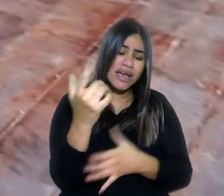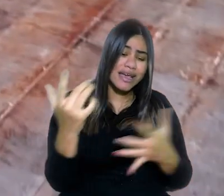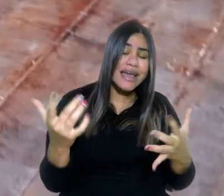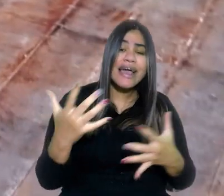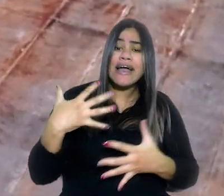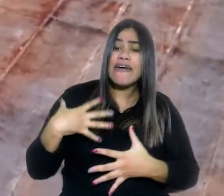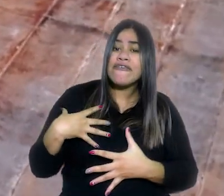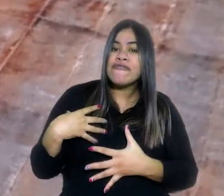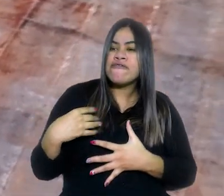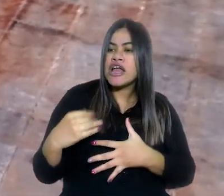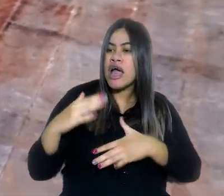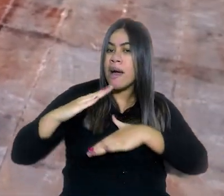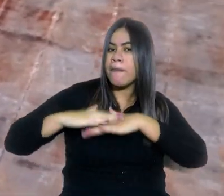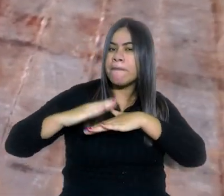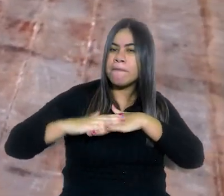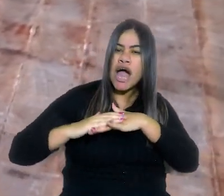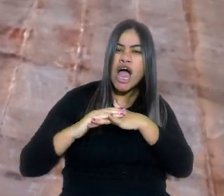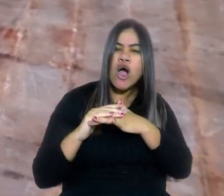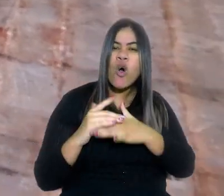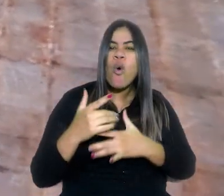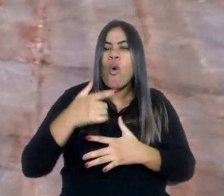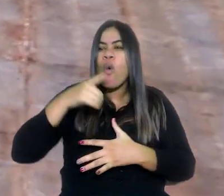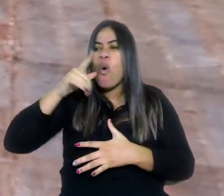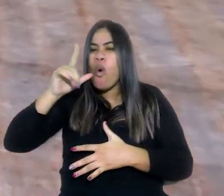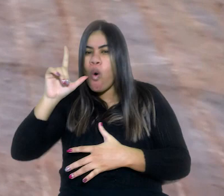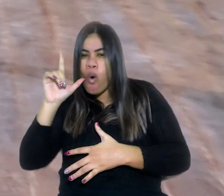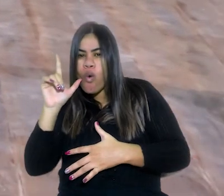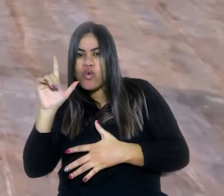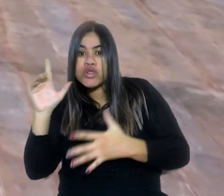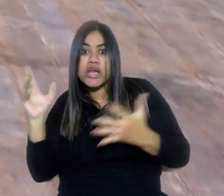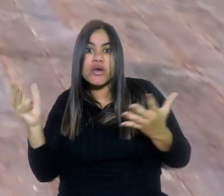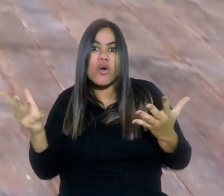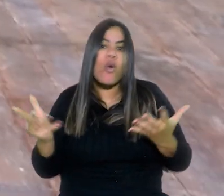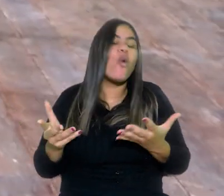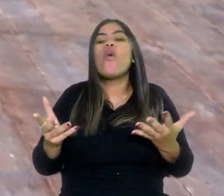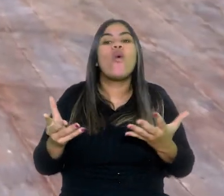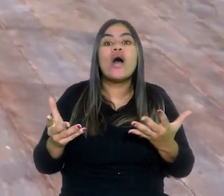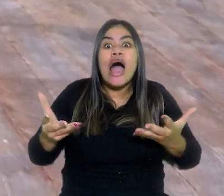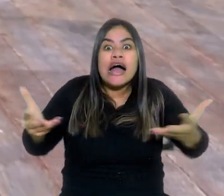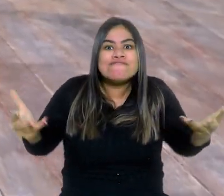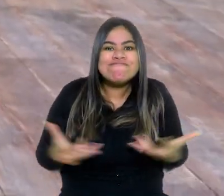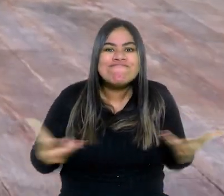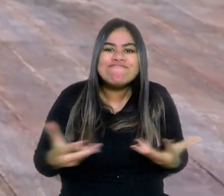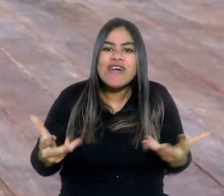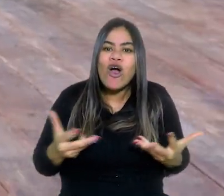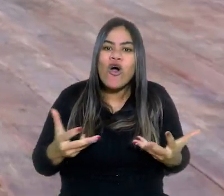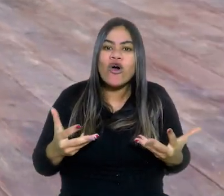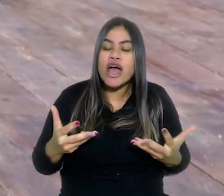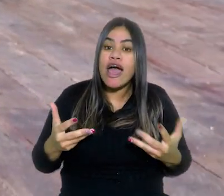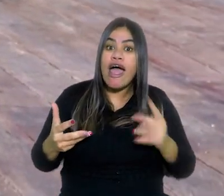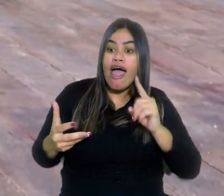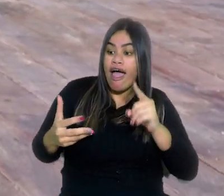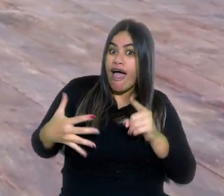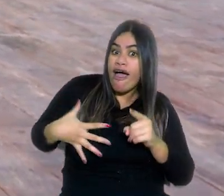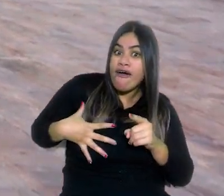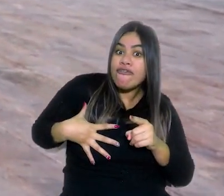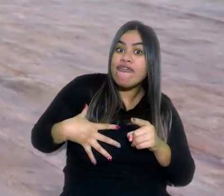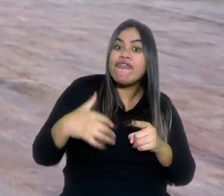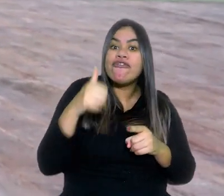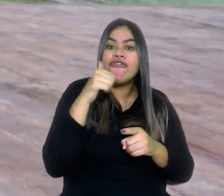voz de minha filha recolhe em si a fala e o ato. O ontem, o hoje, o